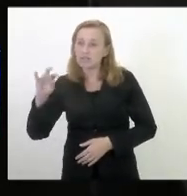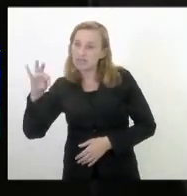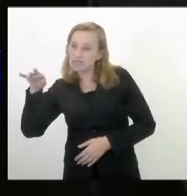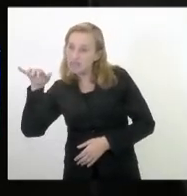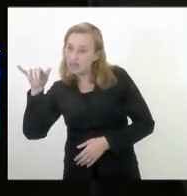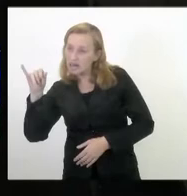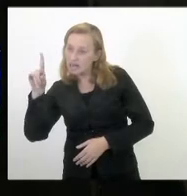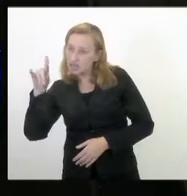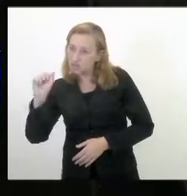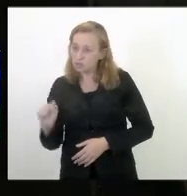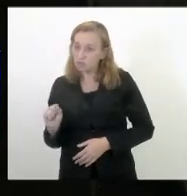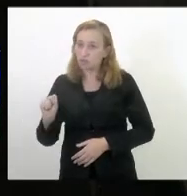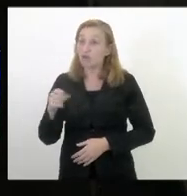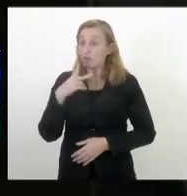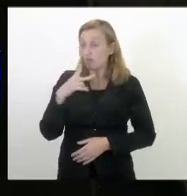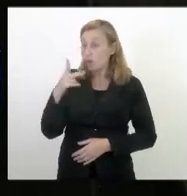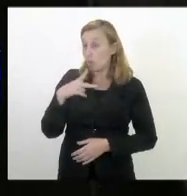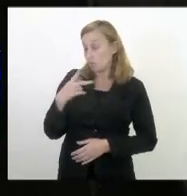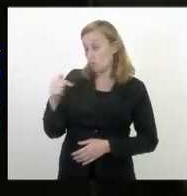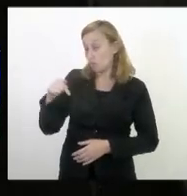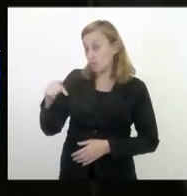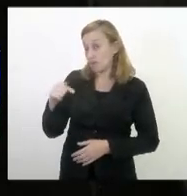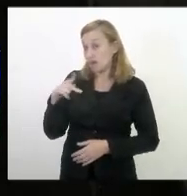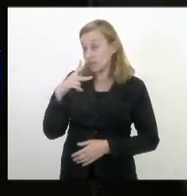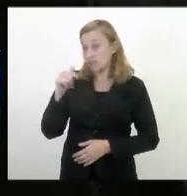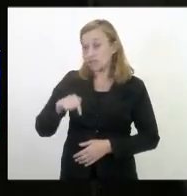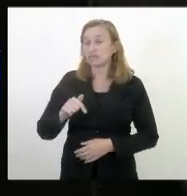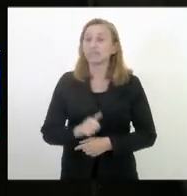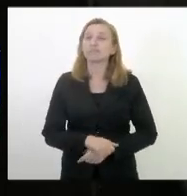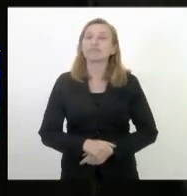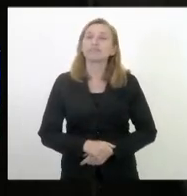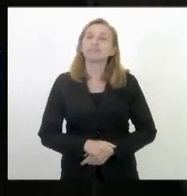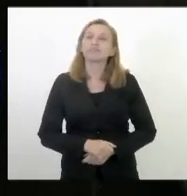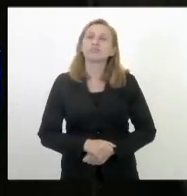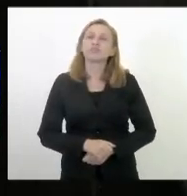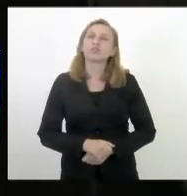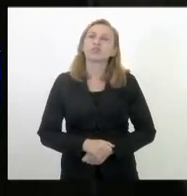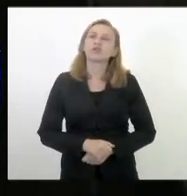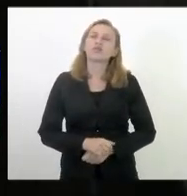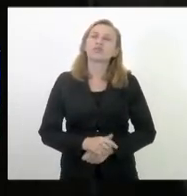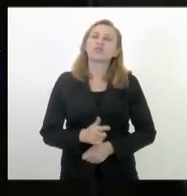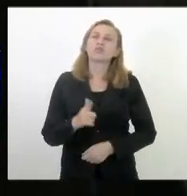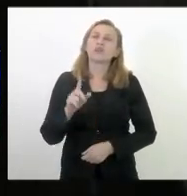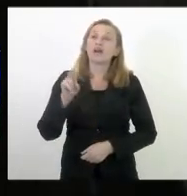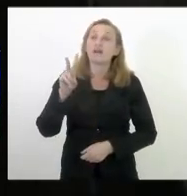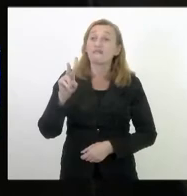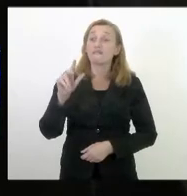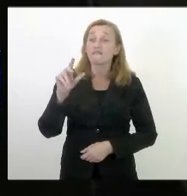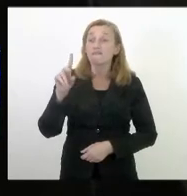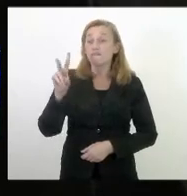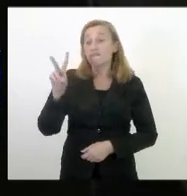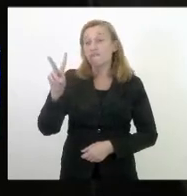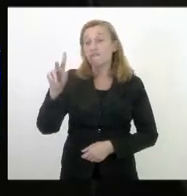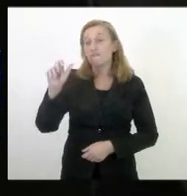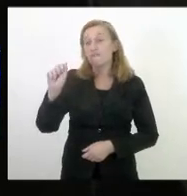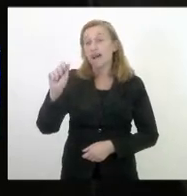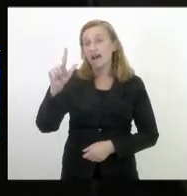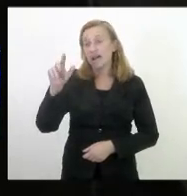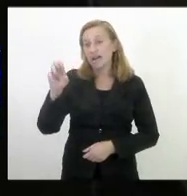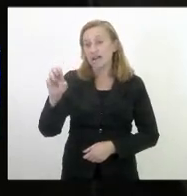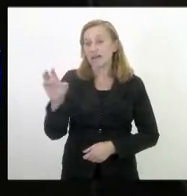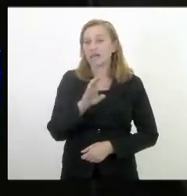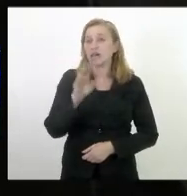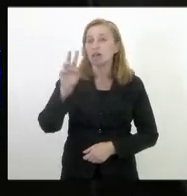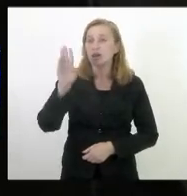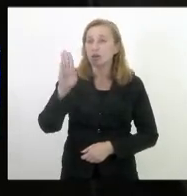uma coisa aqui que foi dita aqui, viu, deputado? Foi dita aqui que o Vale Botijão é assistencialismo. O que